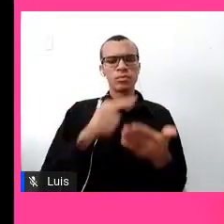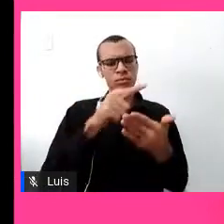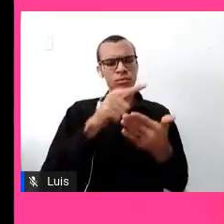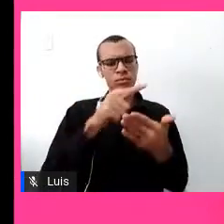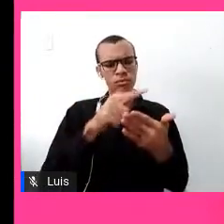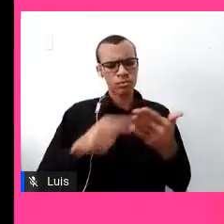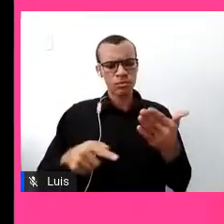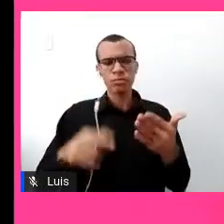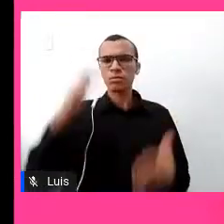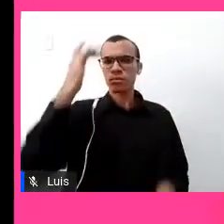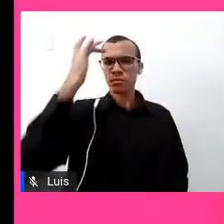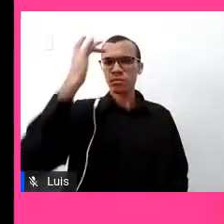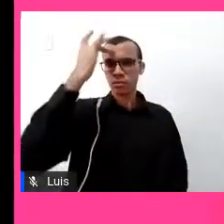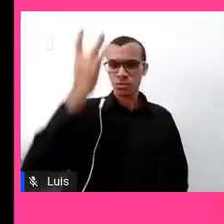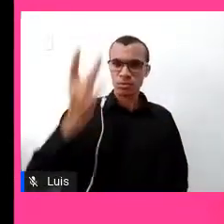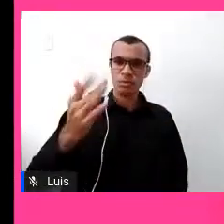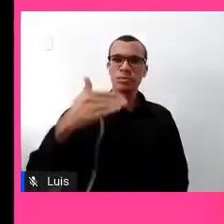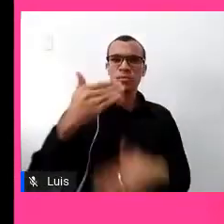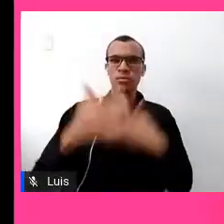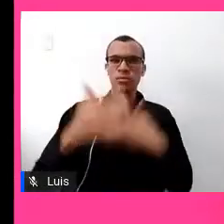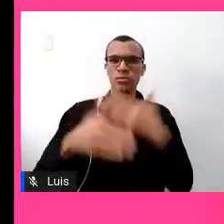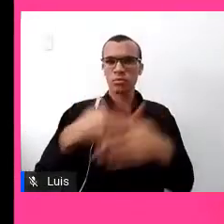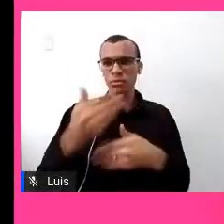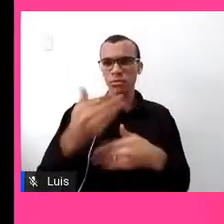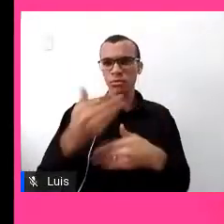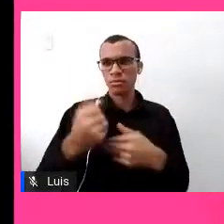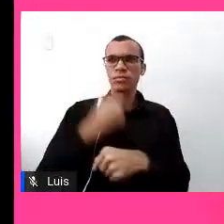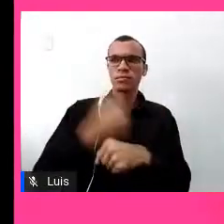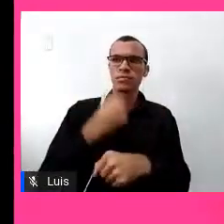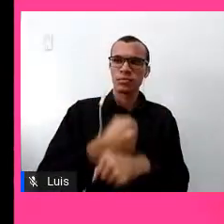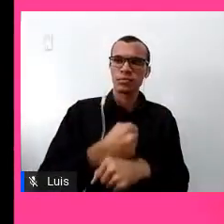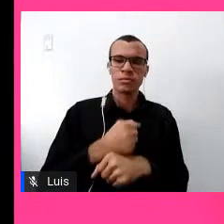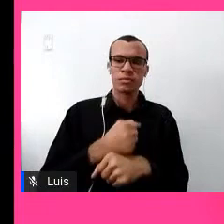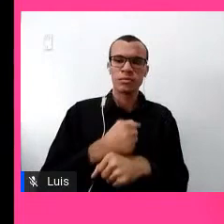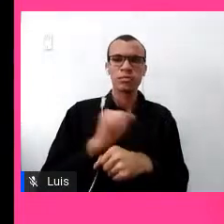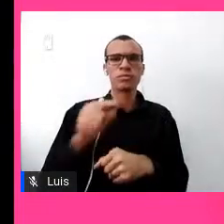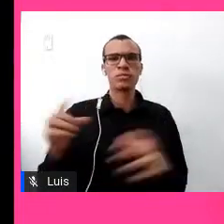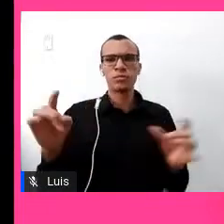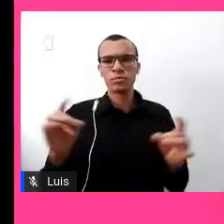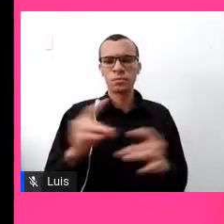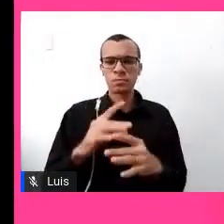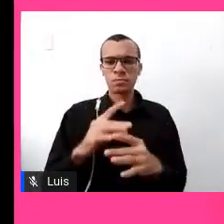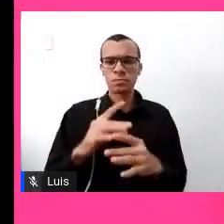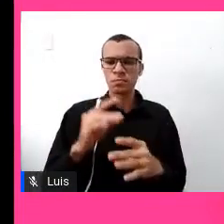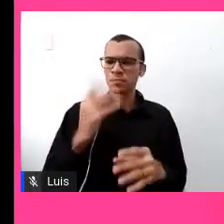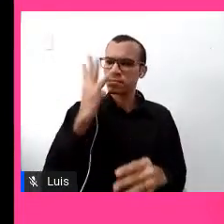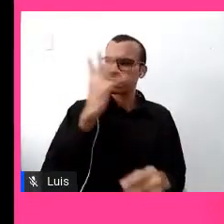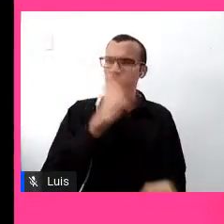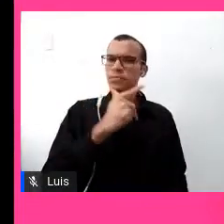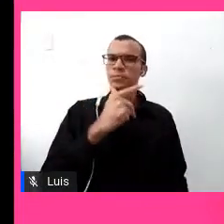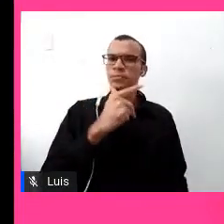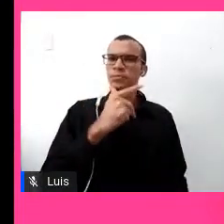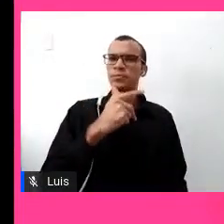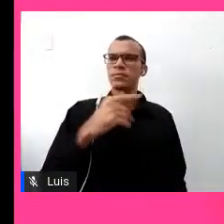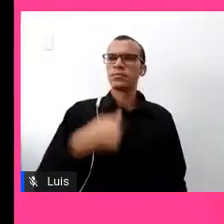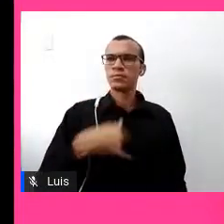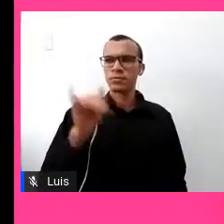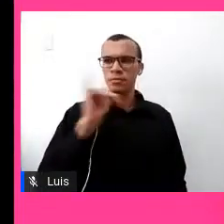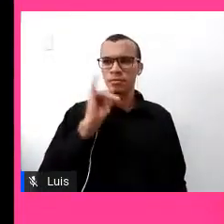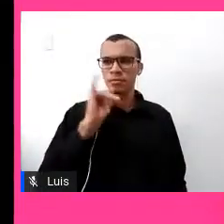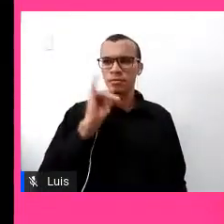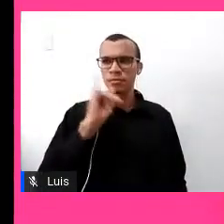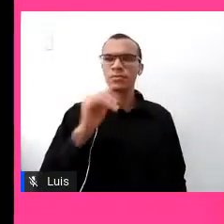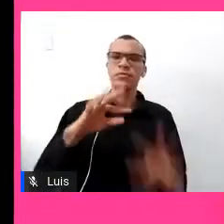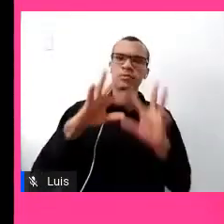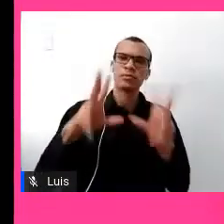muito na hora da construção. Ele fica com o acabamento muito melhor. Eu vou dar um exemplo de um objeto que o